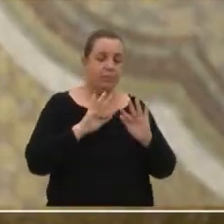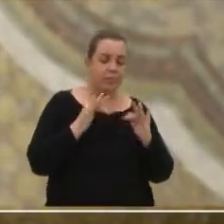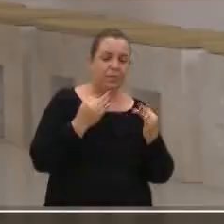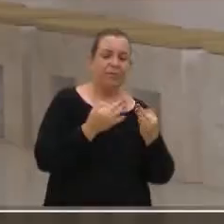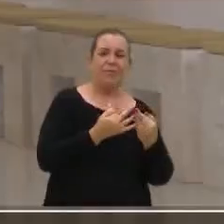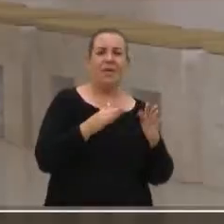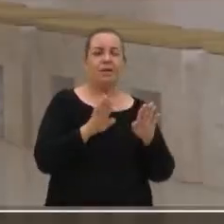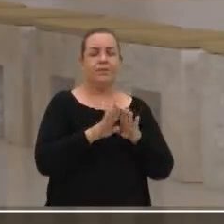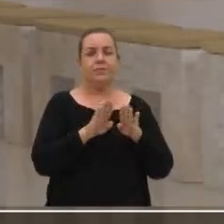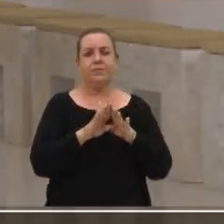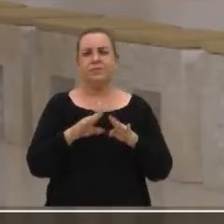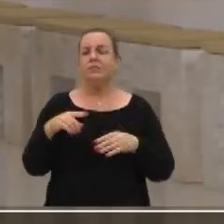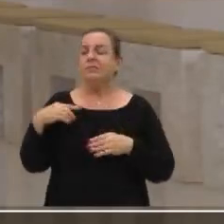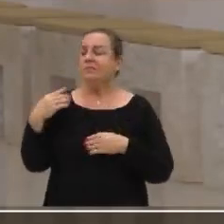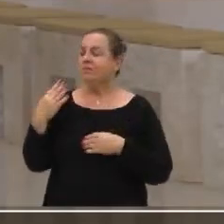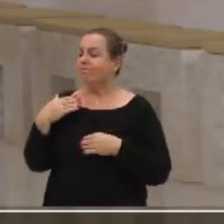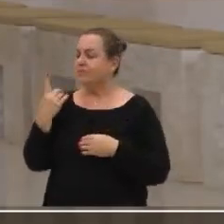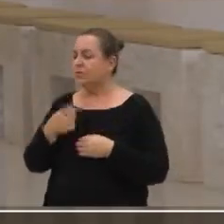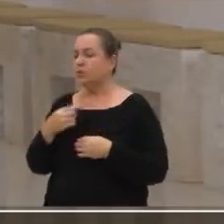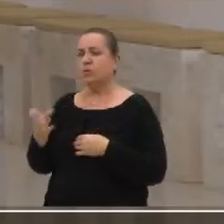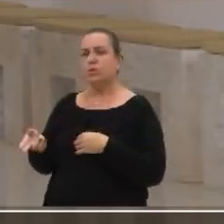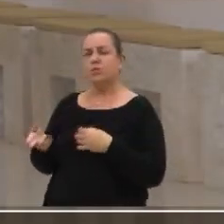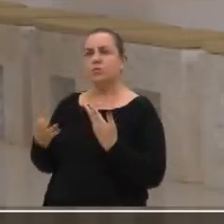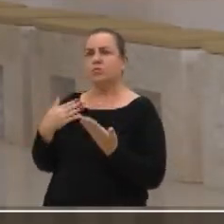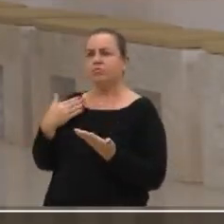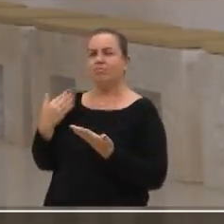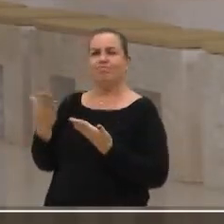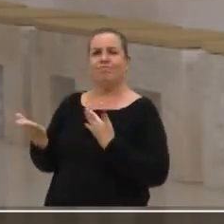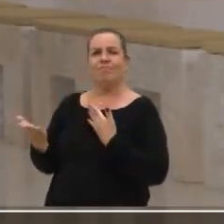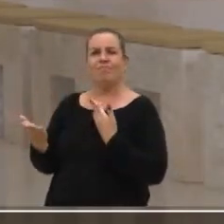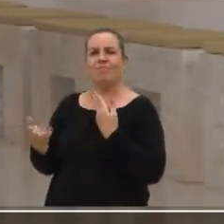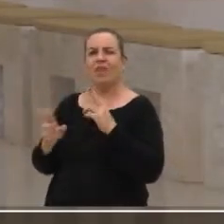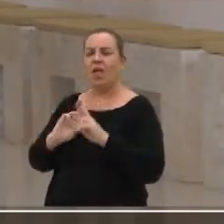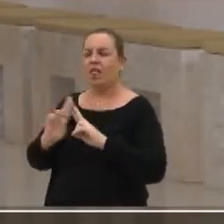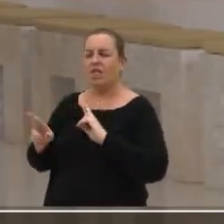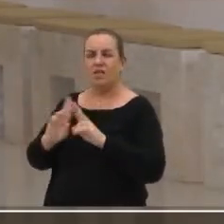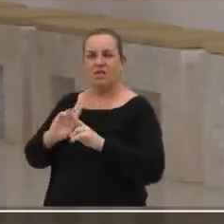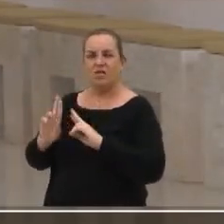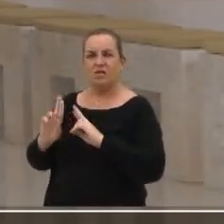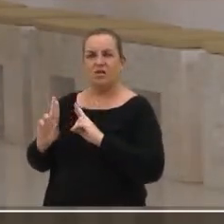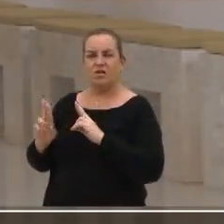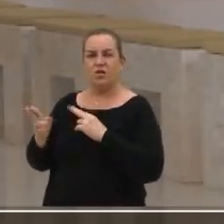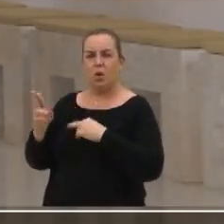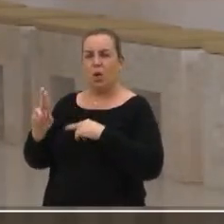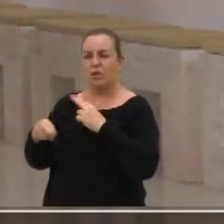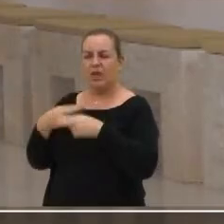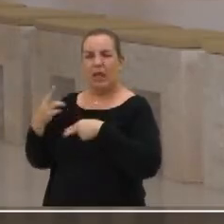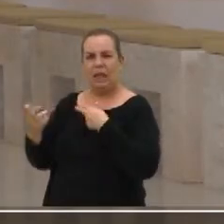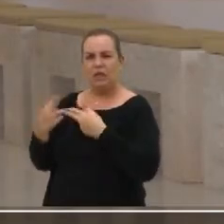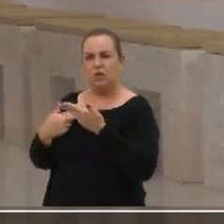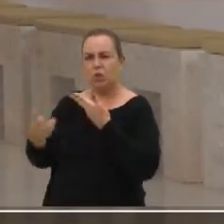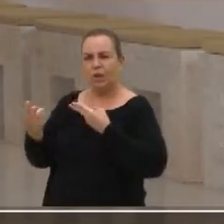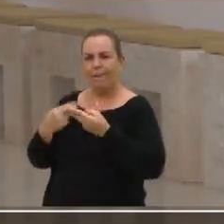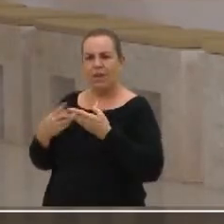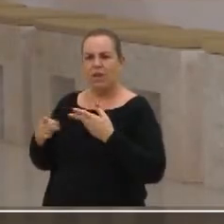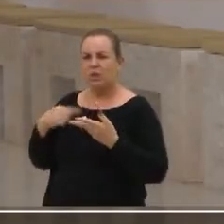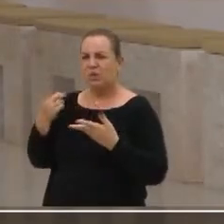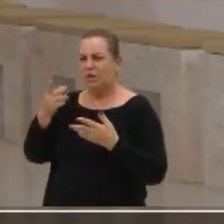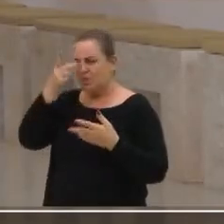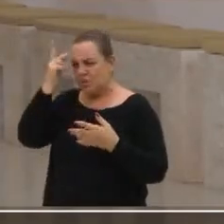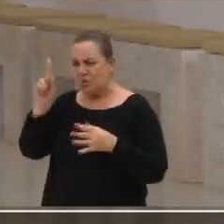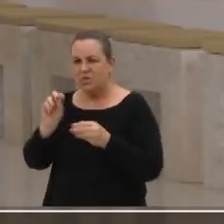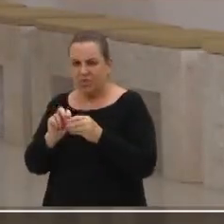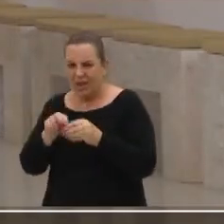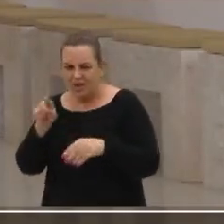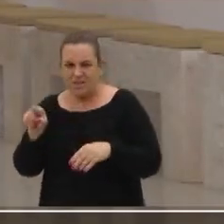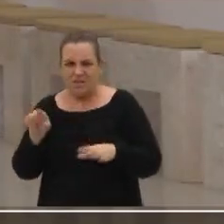às vezes nos nossos relacionamentos, não fique preocupado com o que os outros fazem ou deixam de